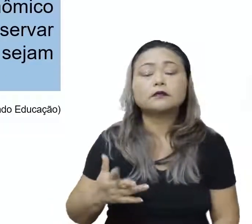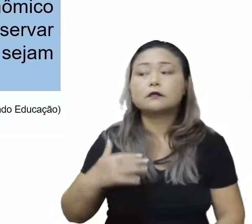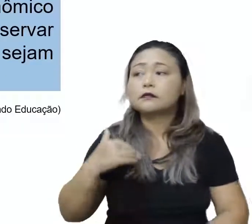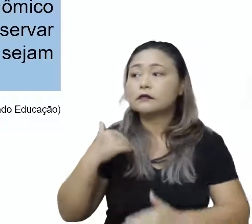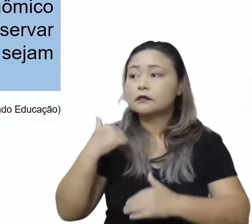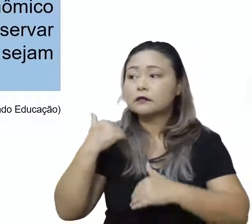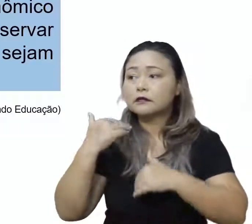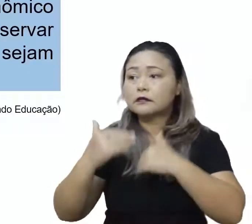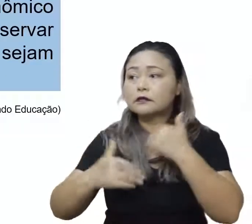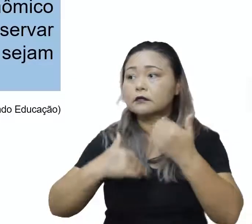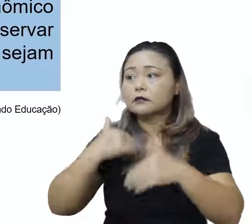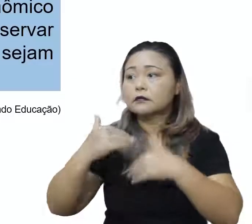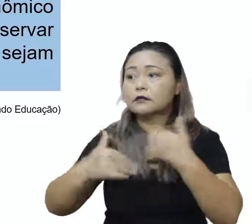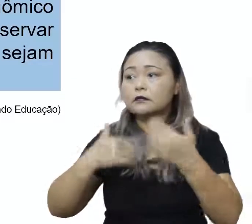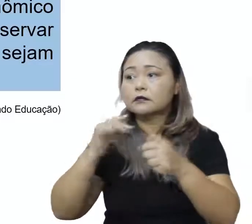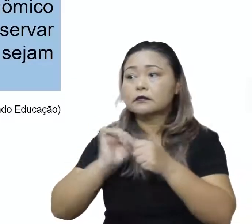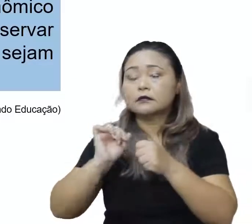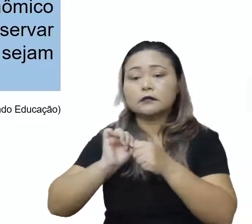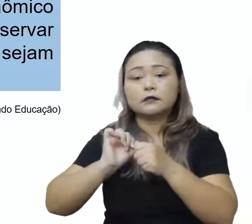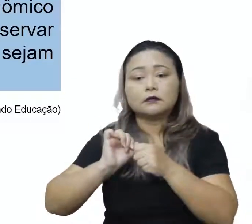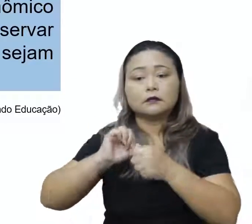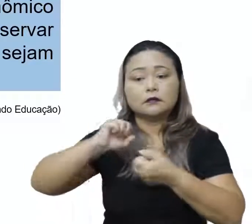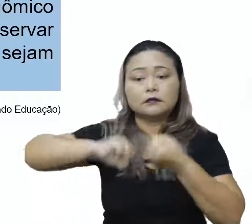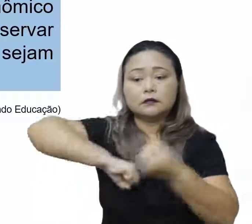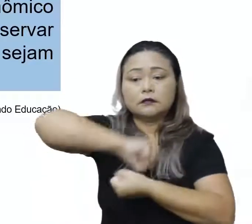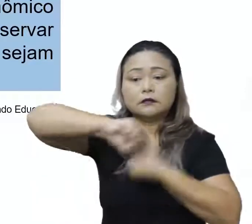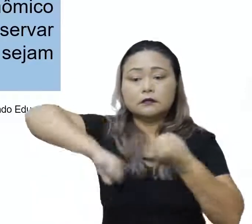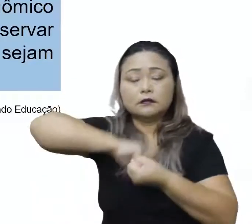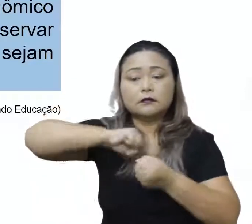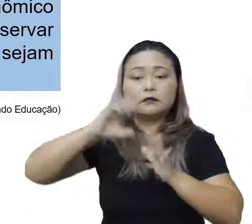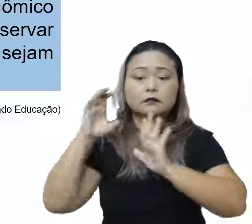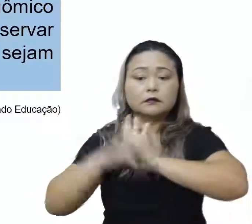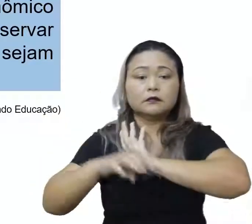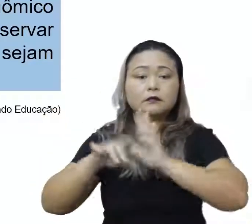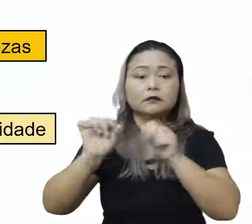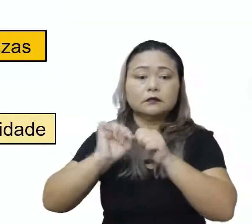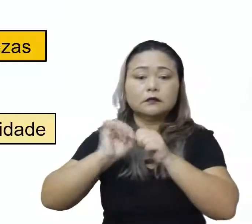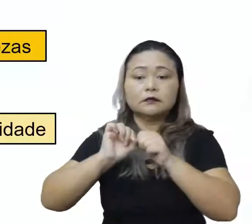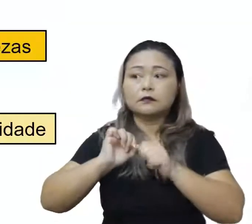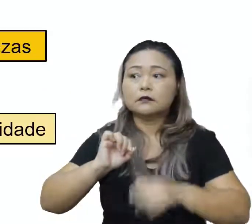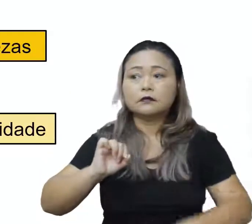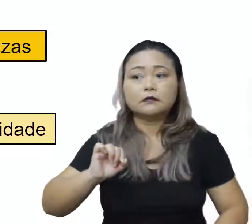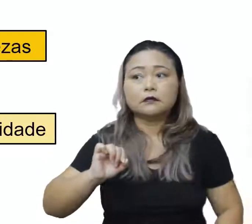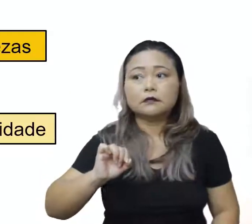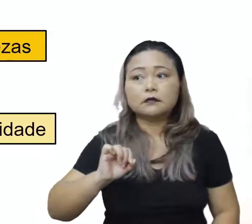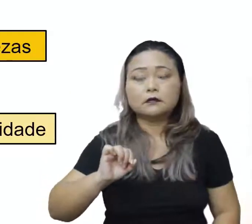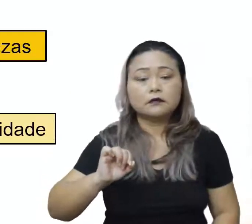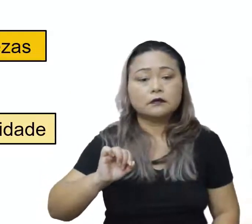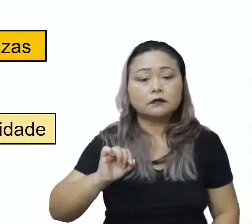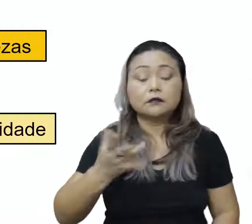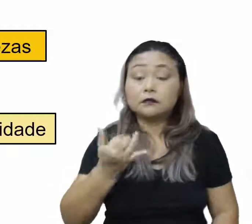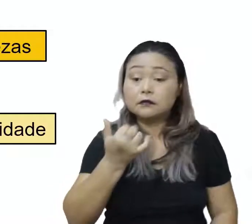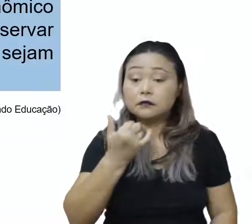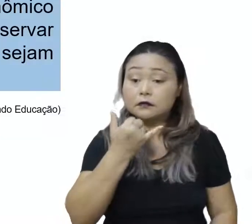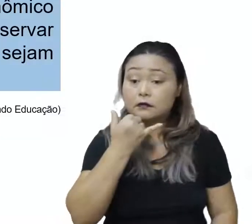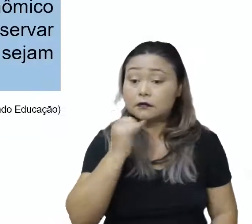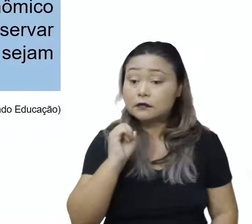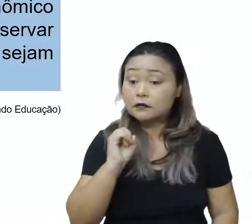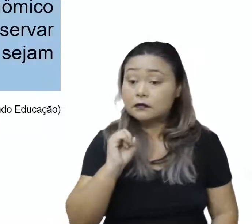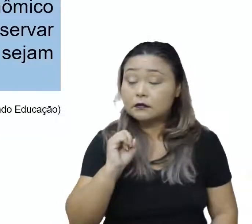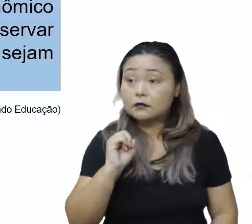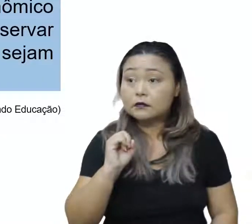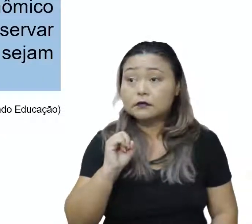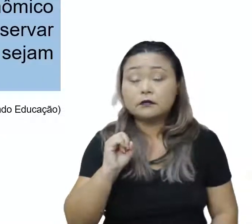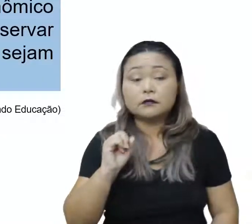Desenvolvimento sustentável, conceito, é a capacidade de manter, opa, vamos lá,